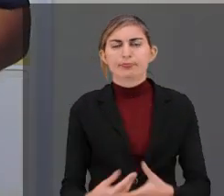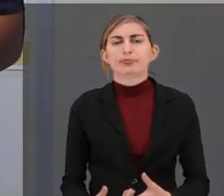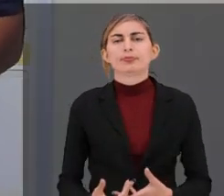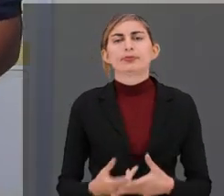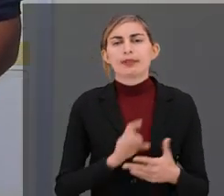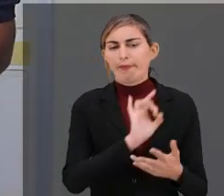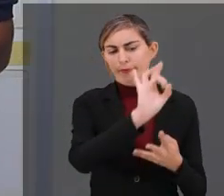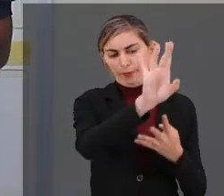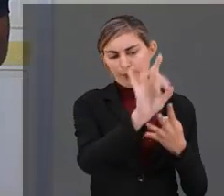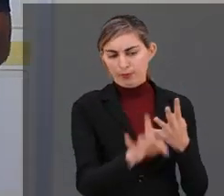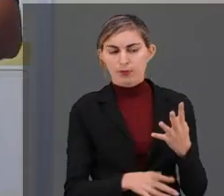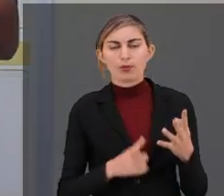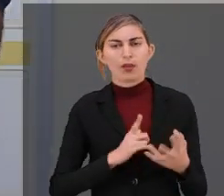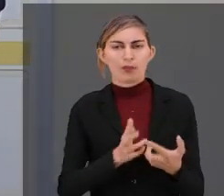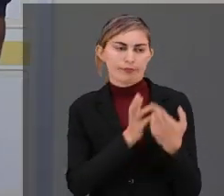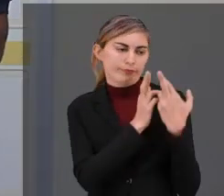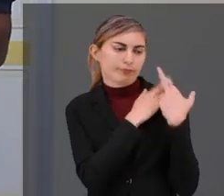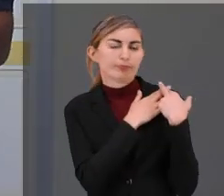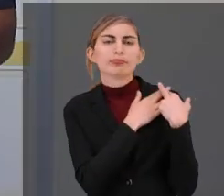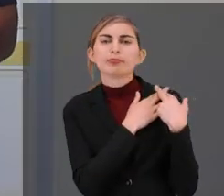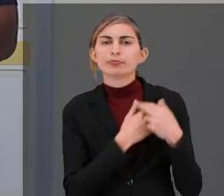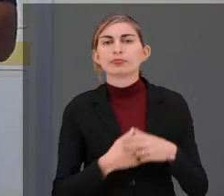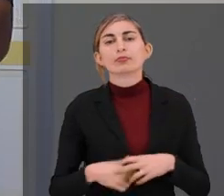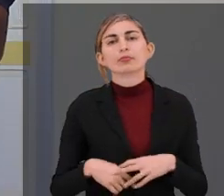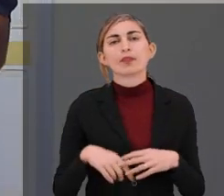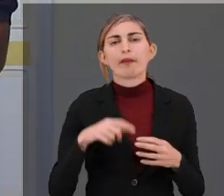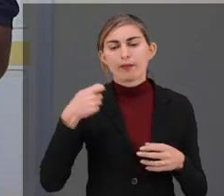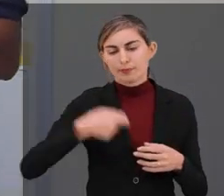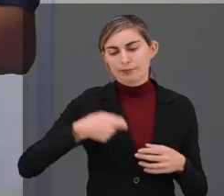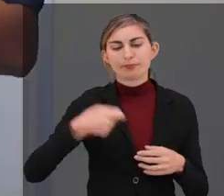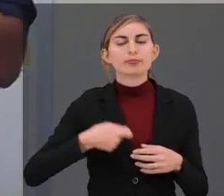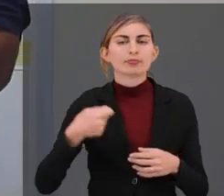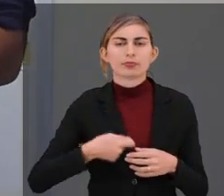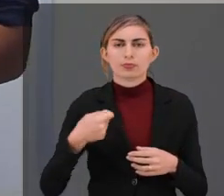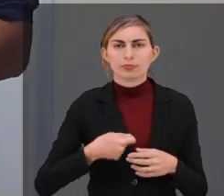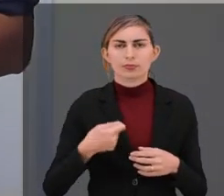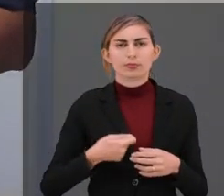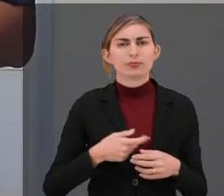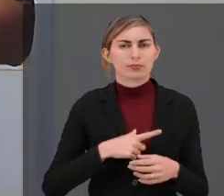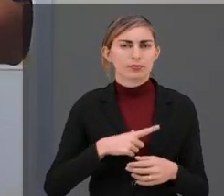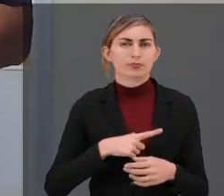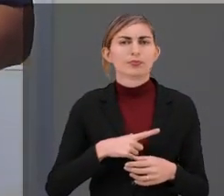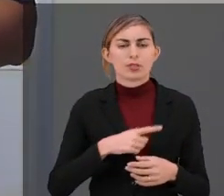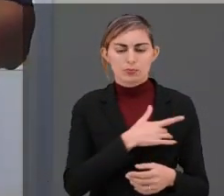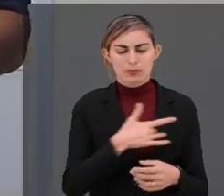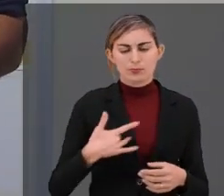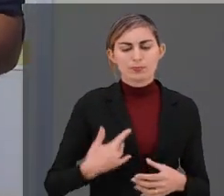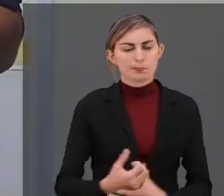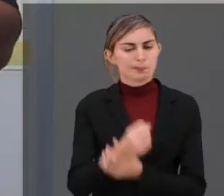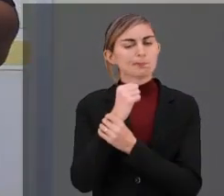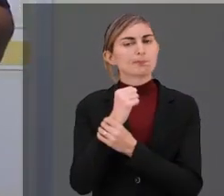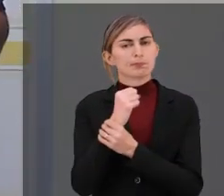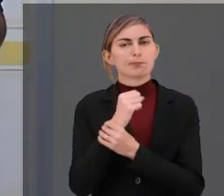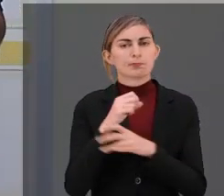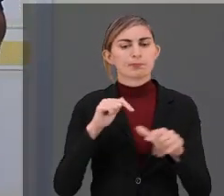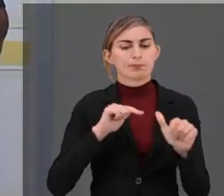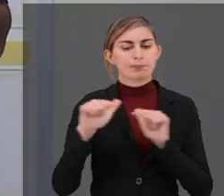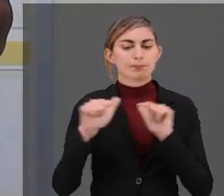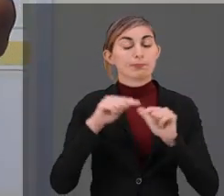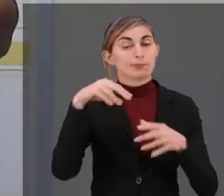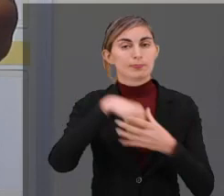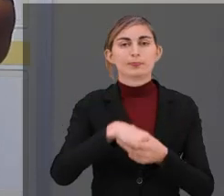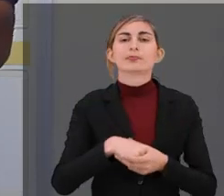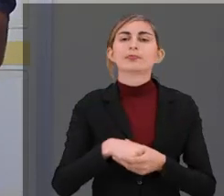Cada um tem a sua responsabilidade, e dentro dessa responsabilidade a exigência de se ter saúde e segurança dentro do